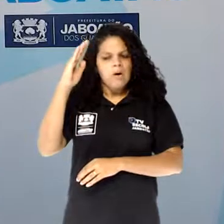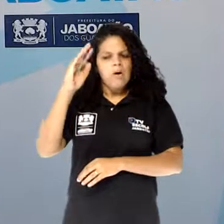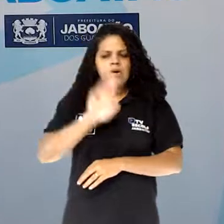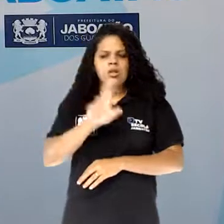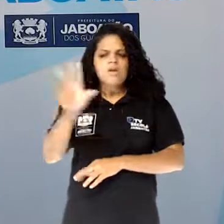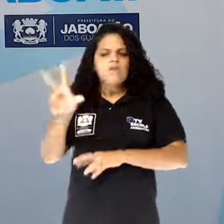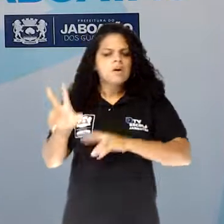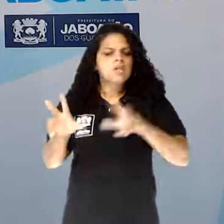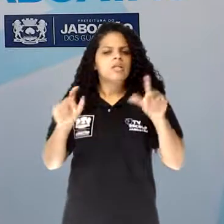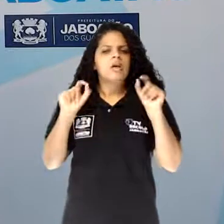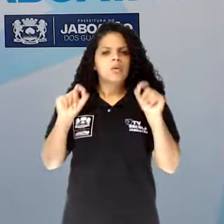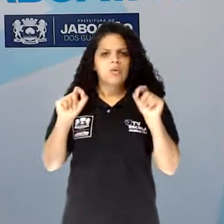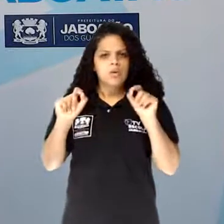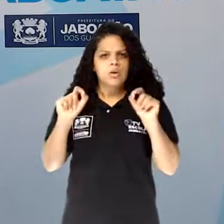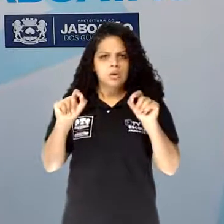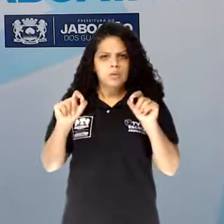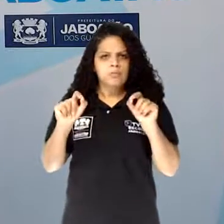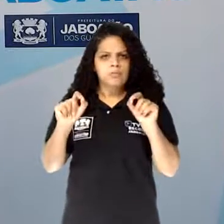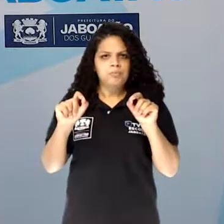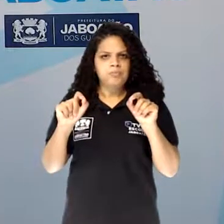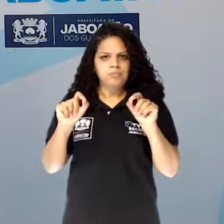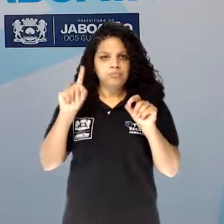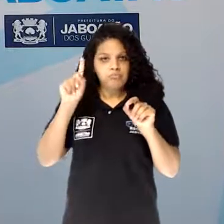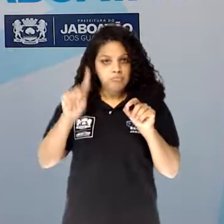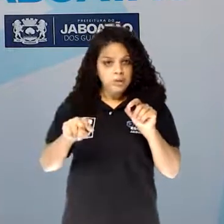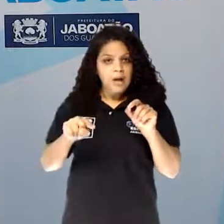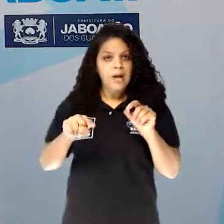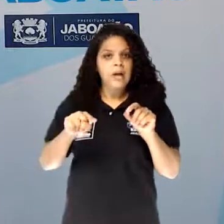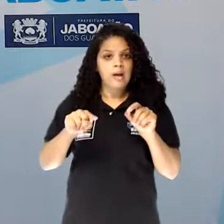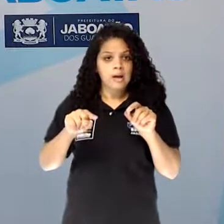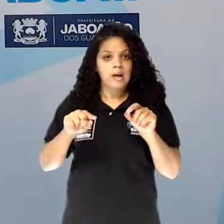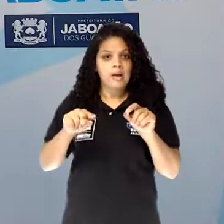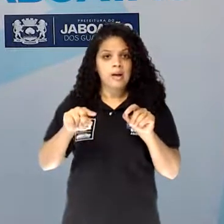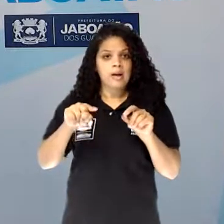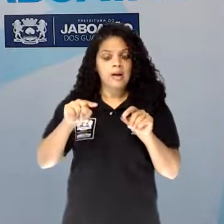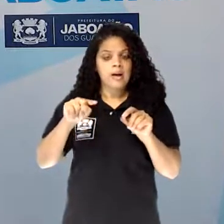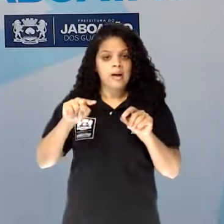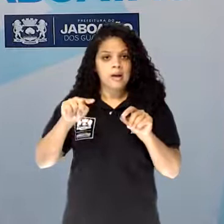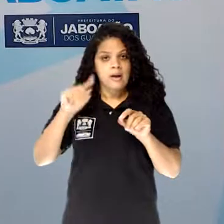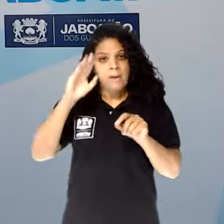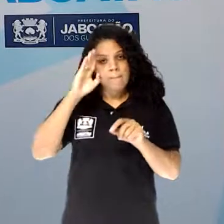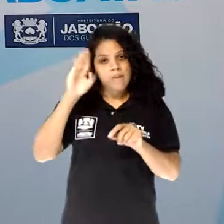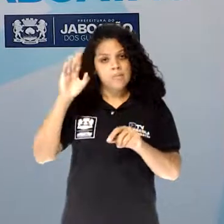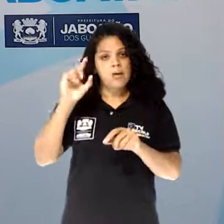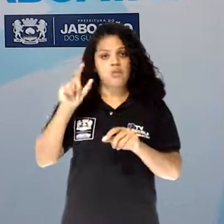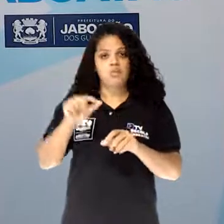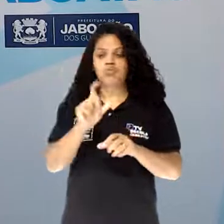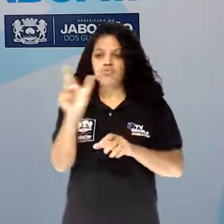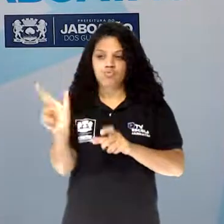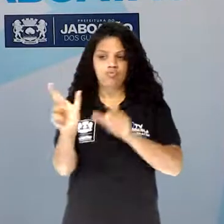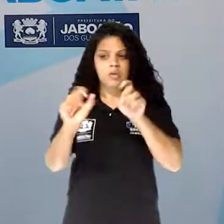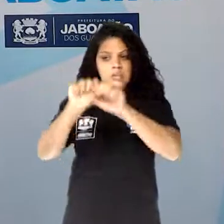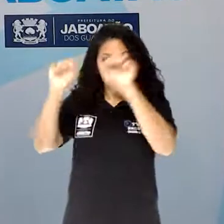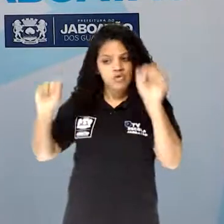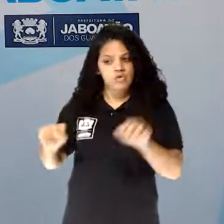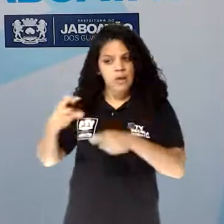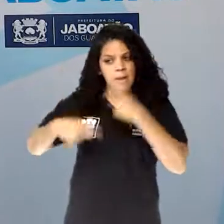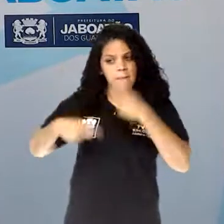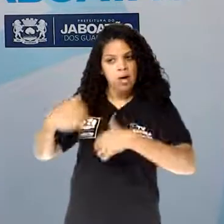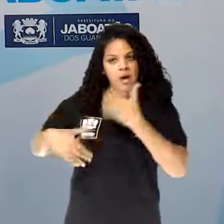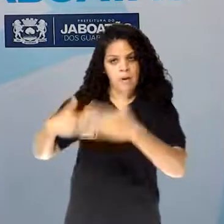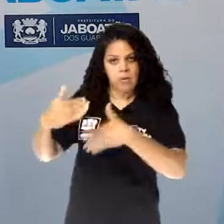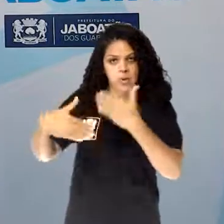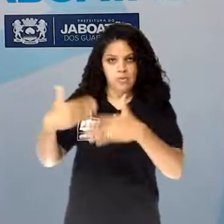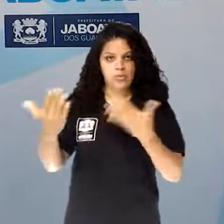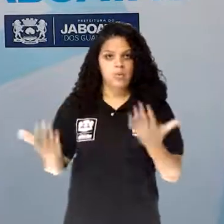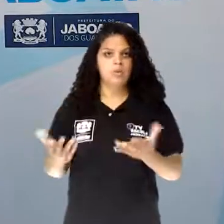os sexos, né? É a diferenciação primária, que é através dos sistemas reprodutores. Então a gente começa a falar